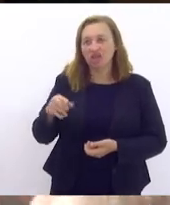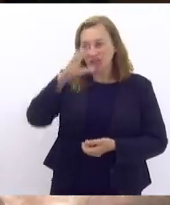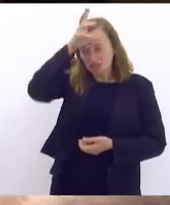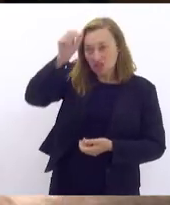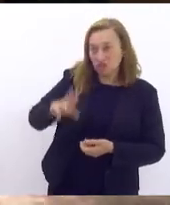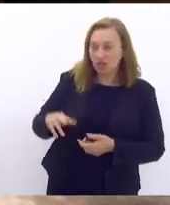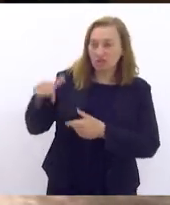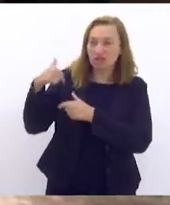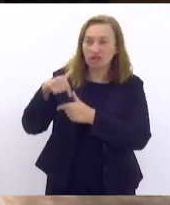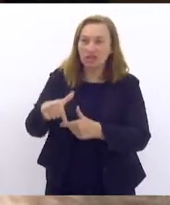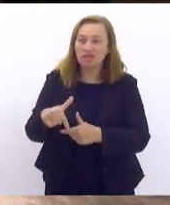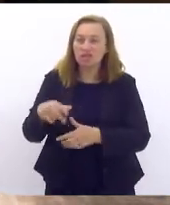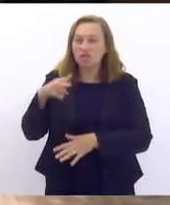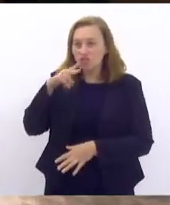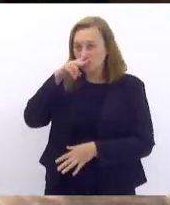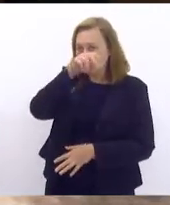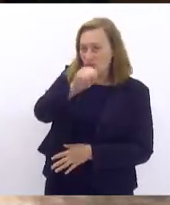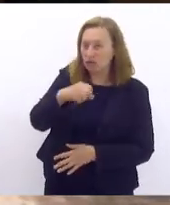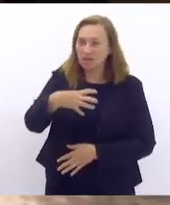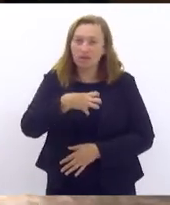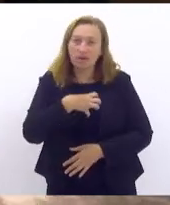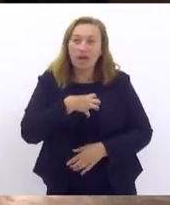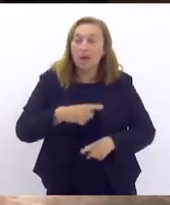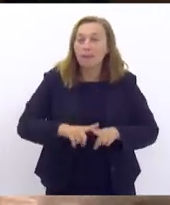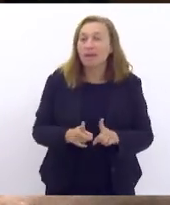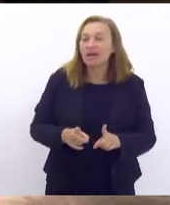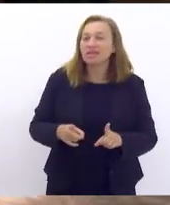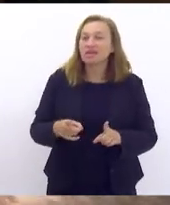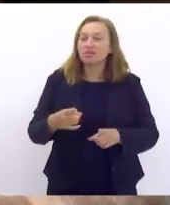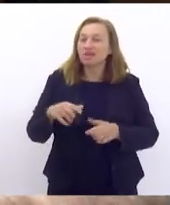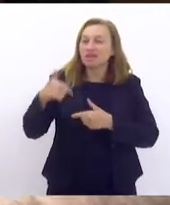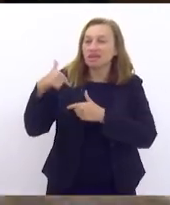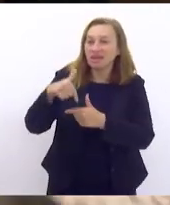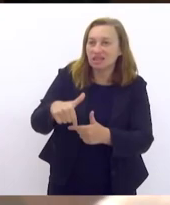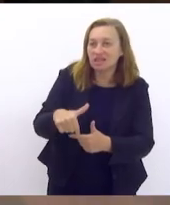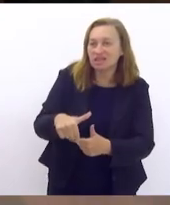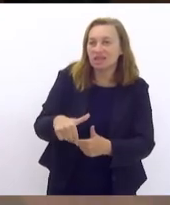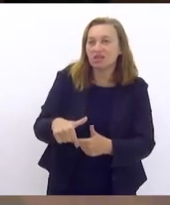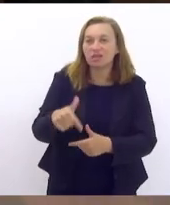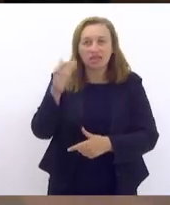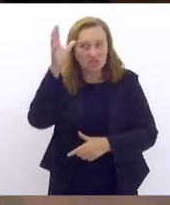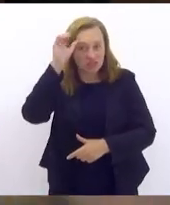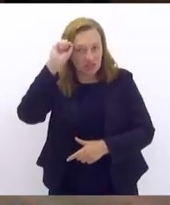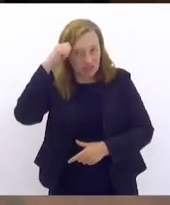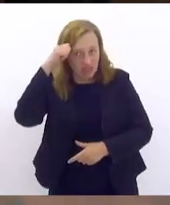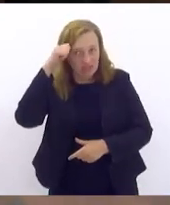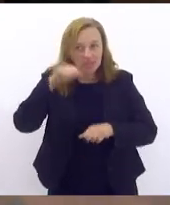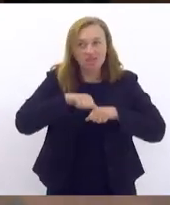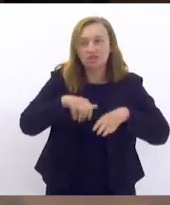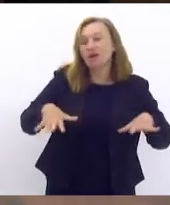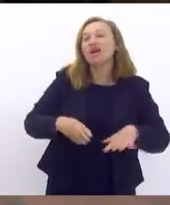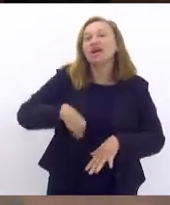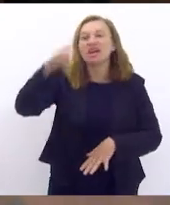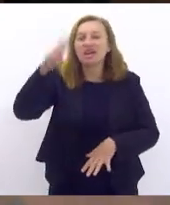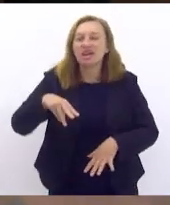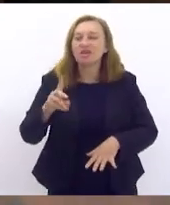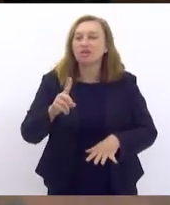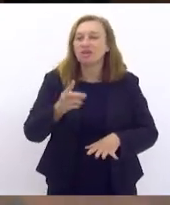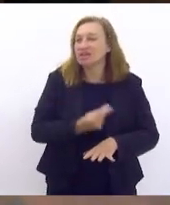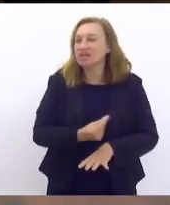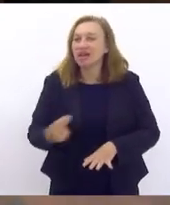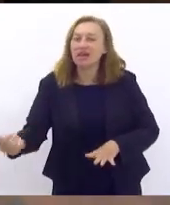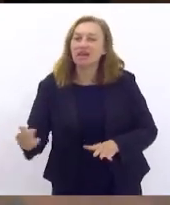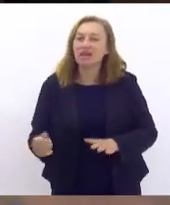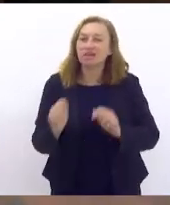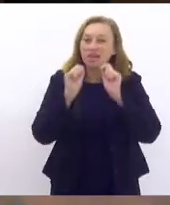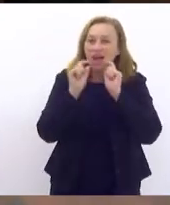lá na Bahia muito forte, mas ele é uma tradição negra que se espalha por todos os lugares. Quem nunca saiu daqui da Alerj, especialmente